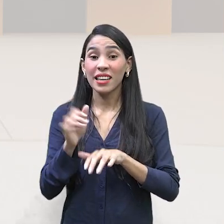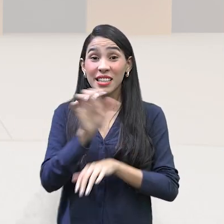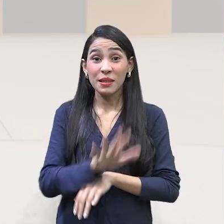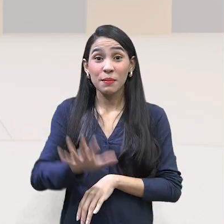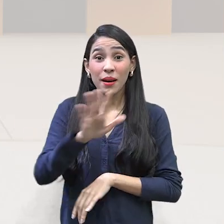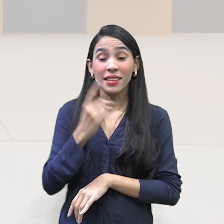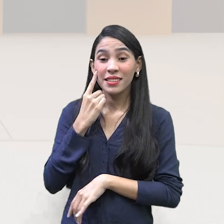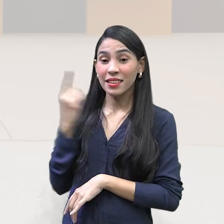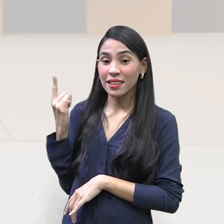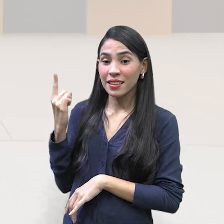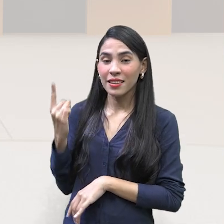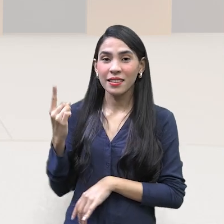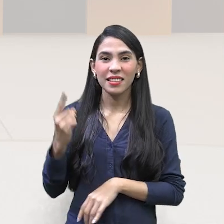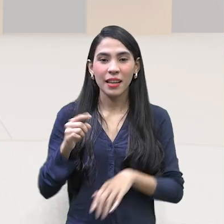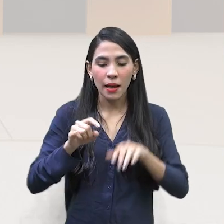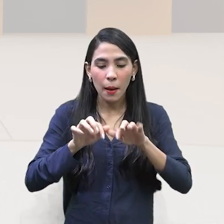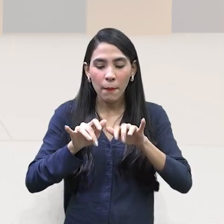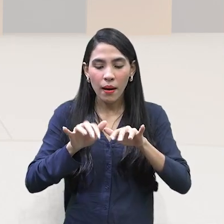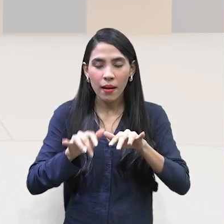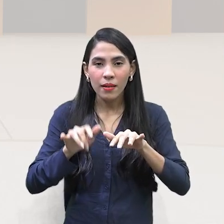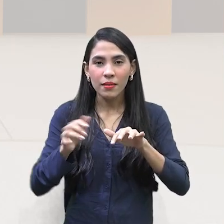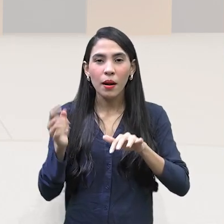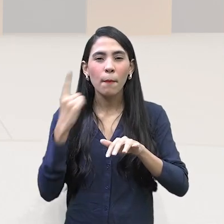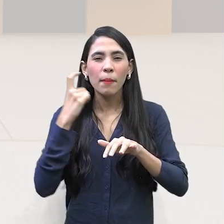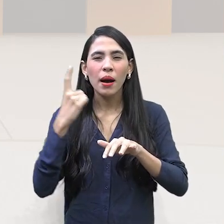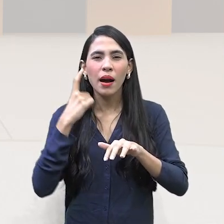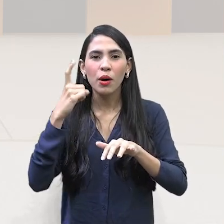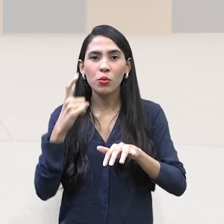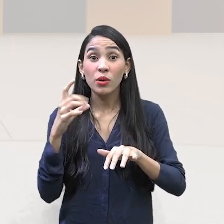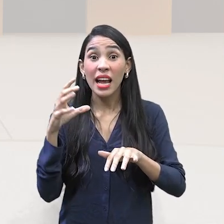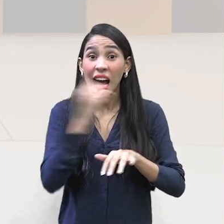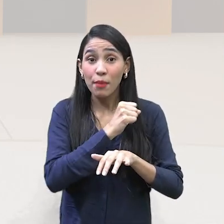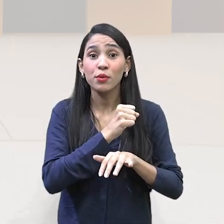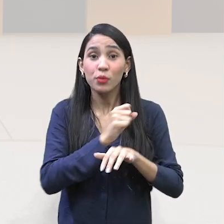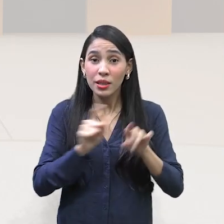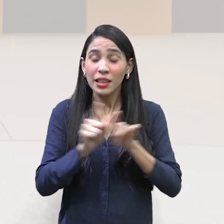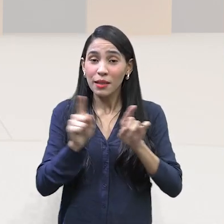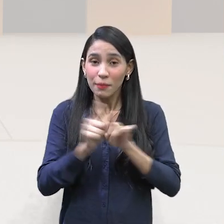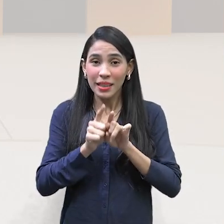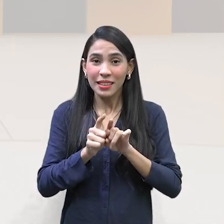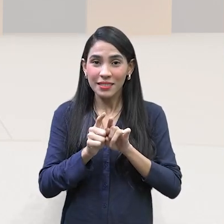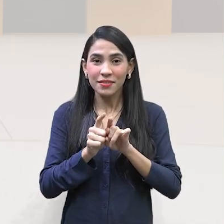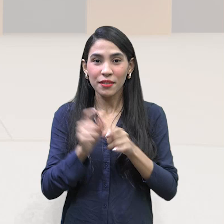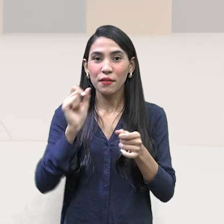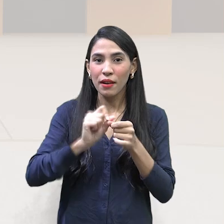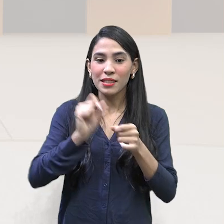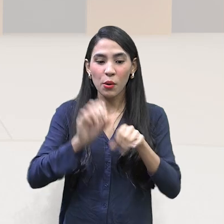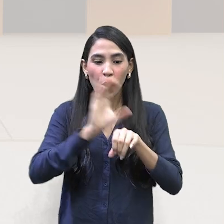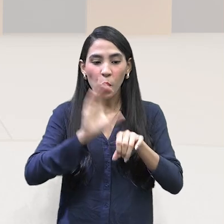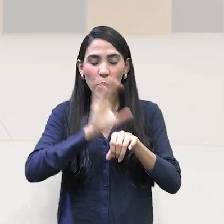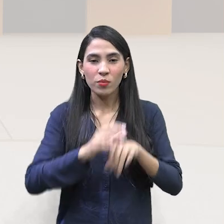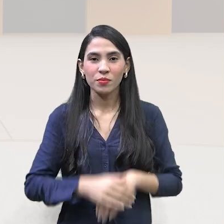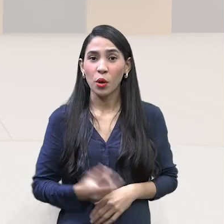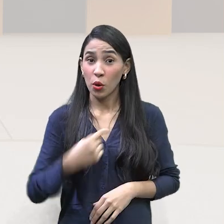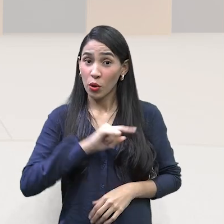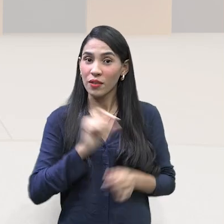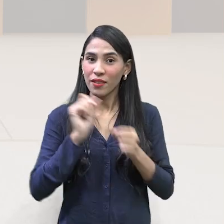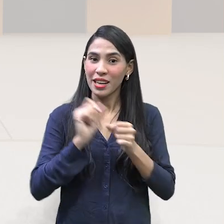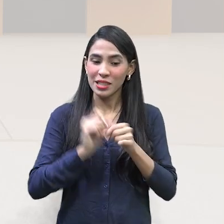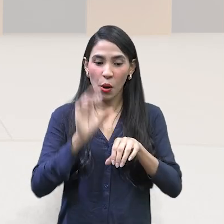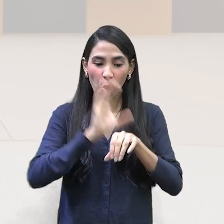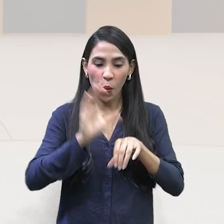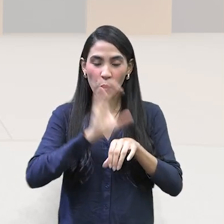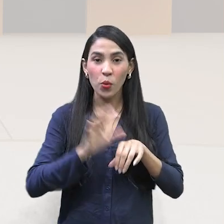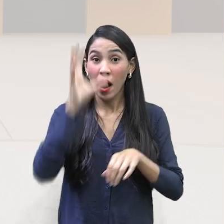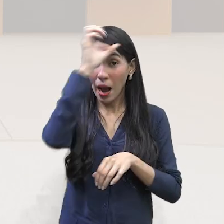eu me lembrei do barulhinho das teclas ali fazendo, e engraçado a rapidez, não era professor de quem fazia o curso. Tinha que fazer o curso para poder